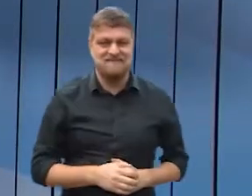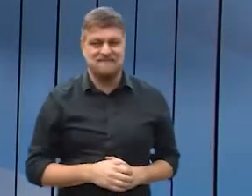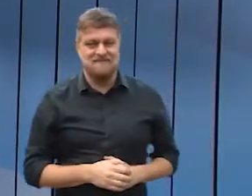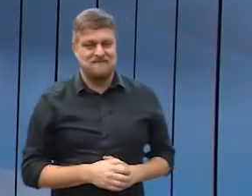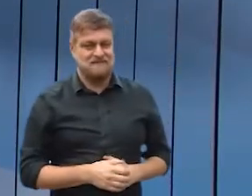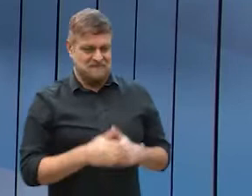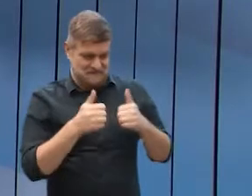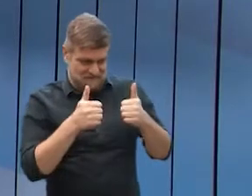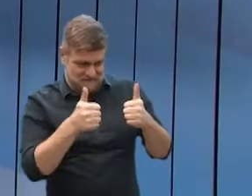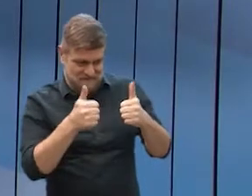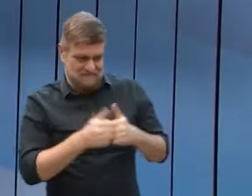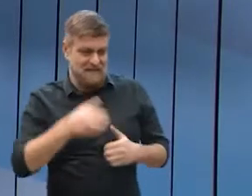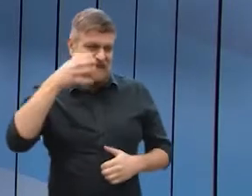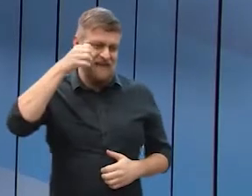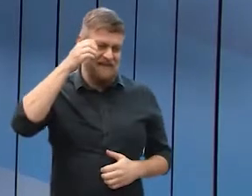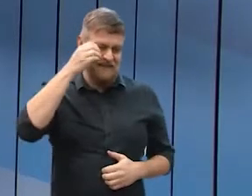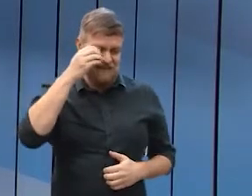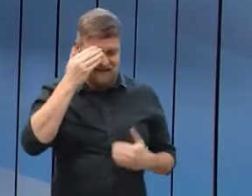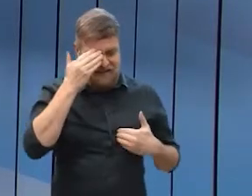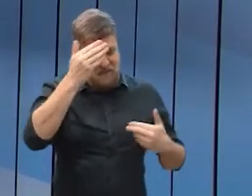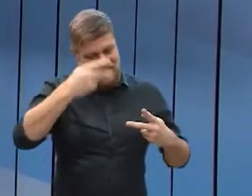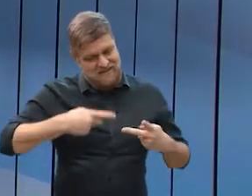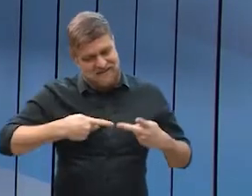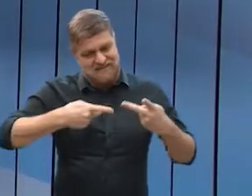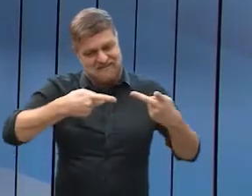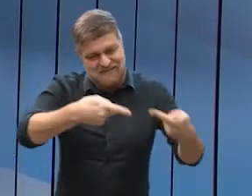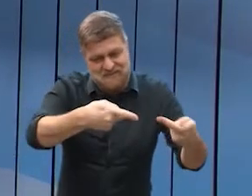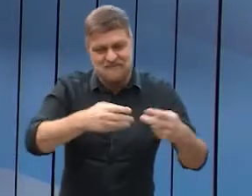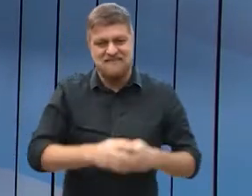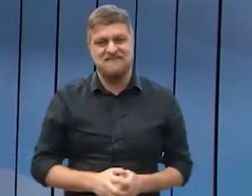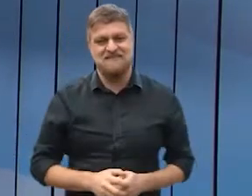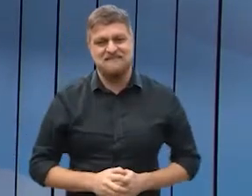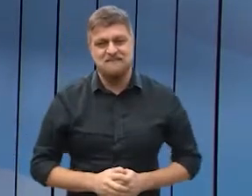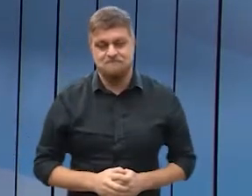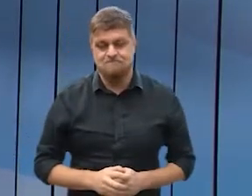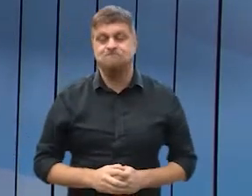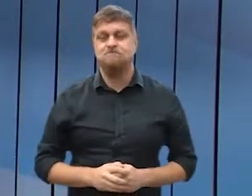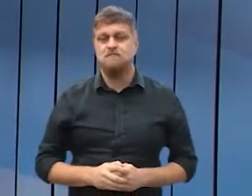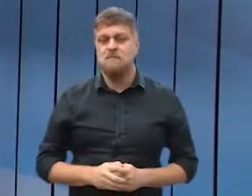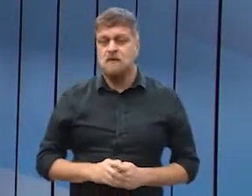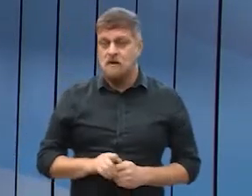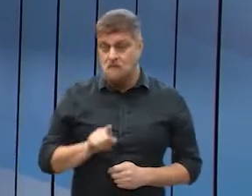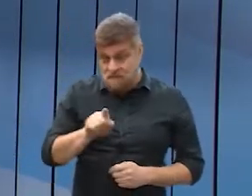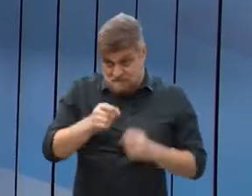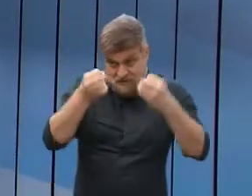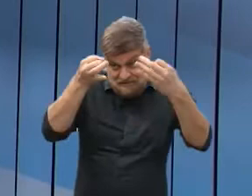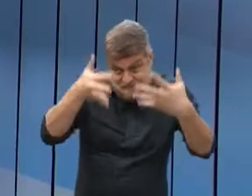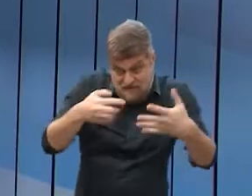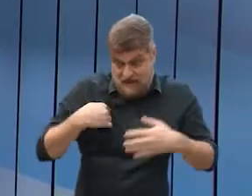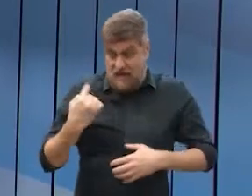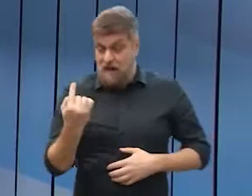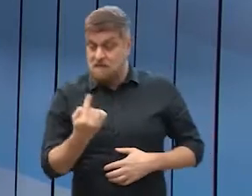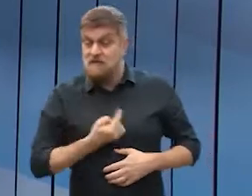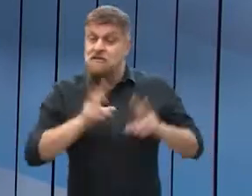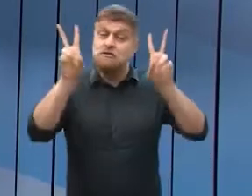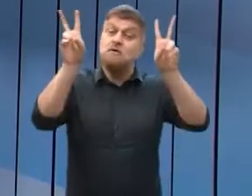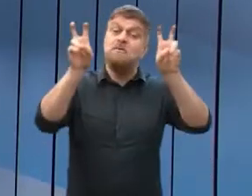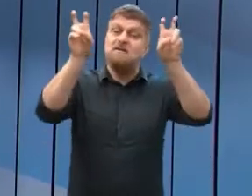tarde, André. Obrigada pelo convite. Bom, o que, que você pode falar sobre esse assunto, por